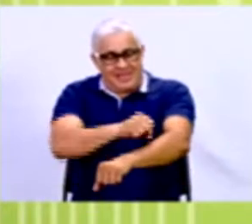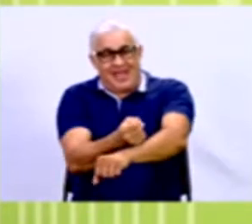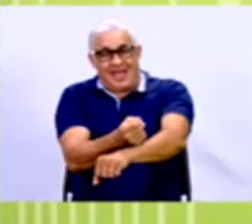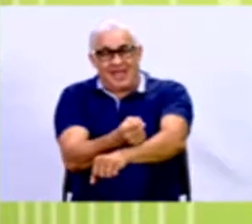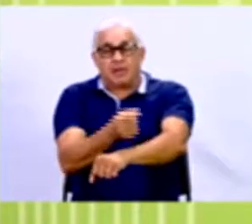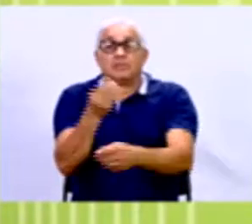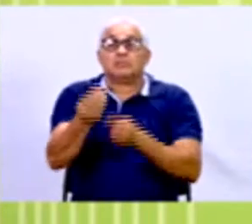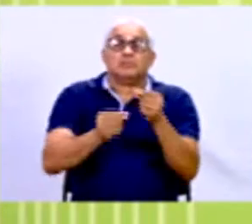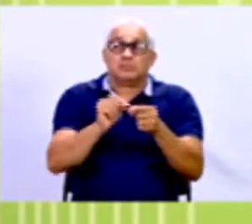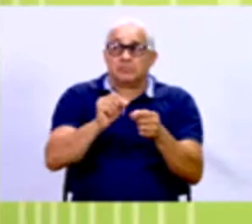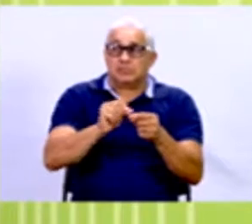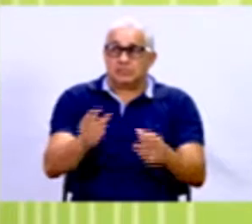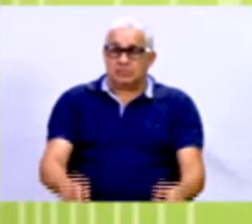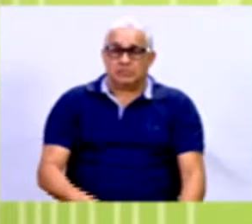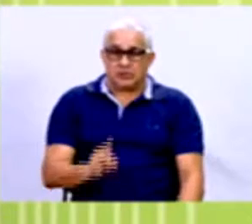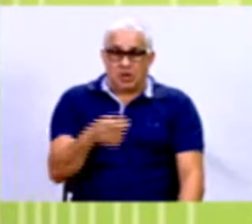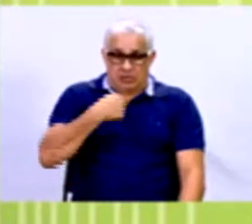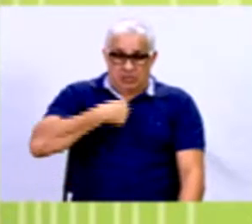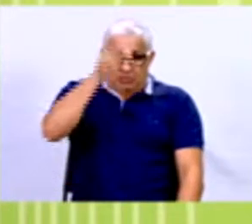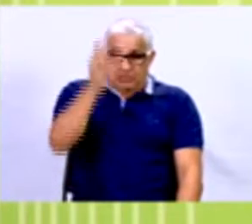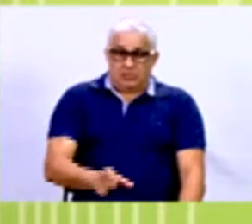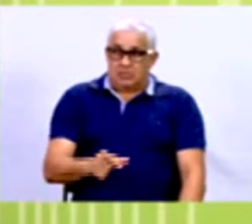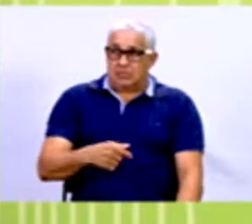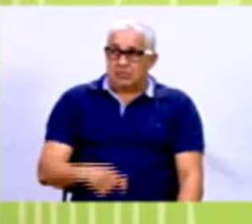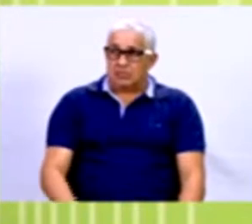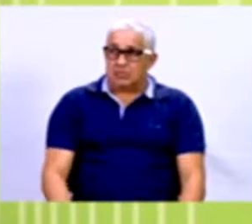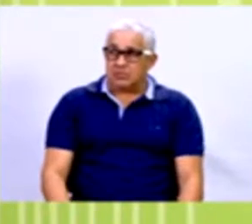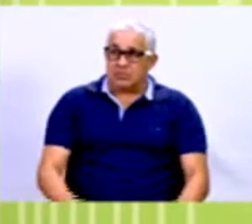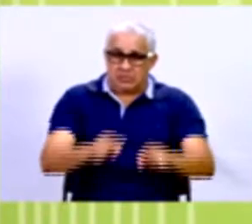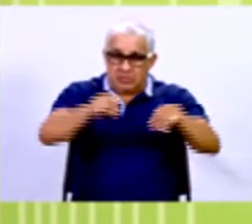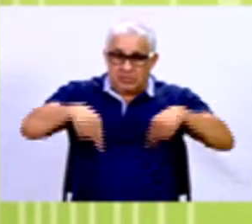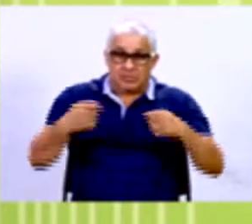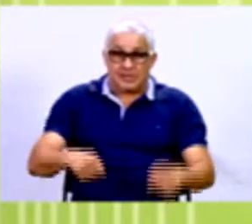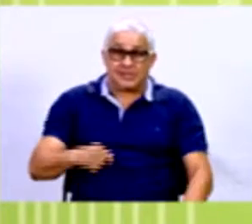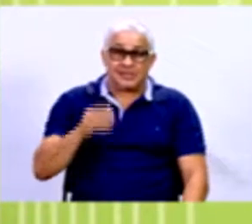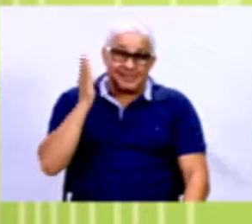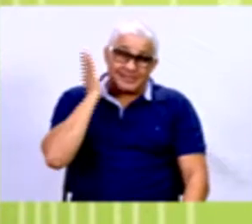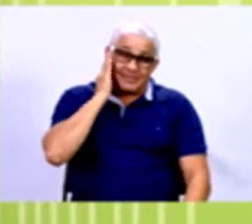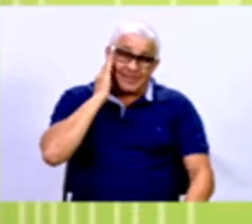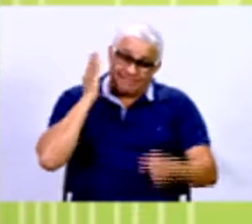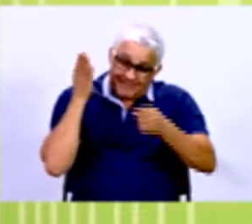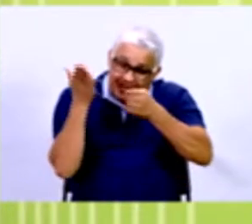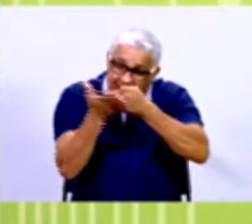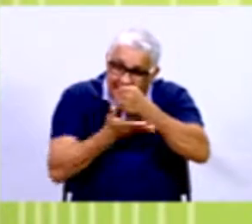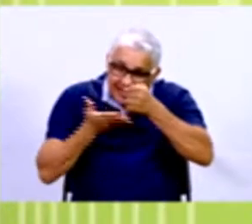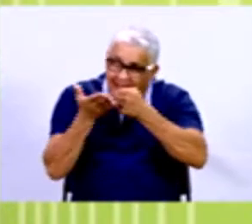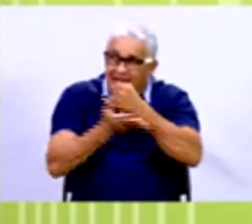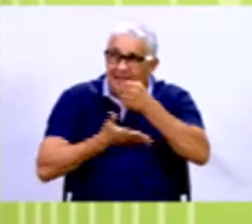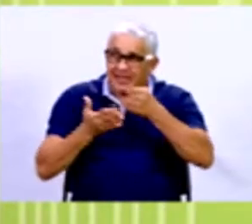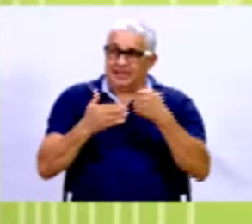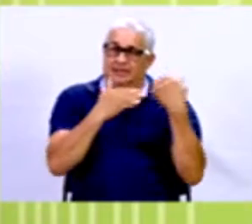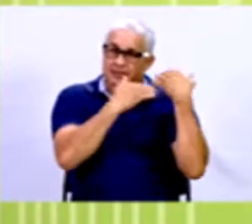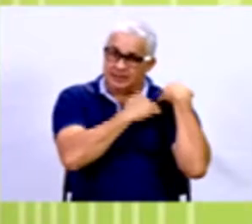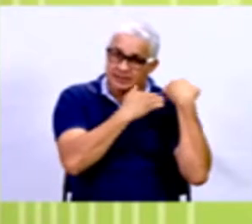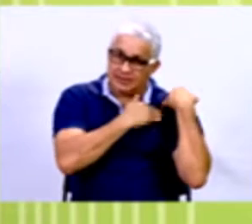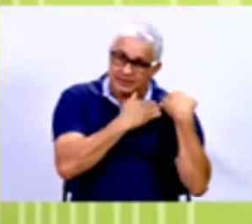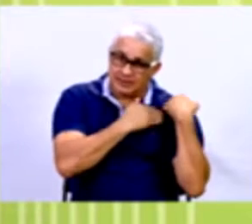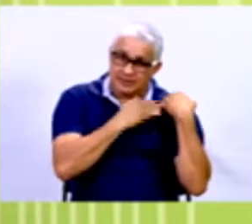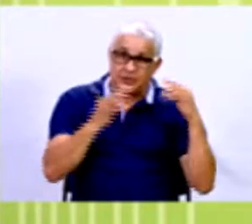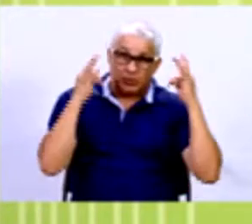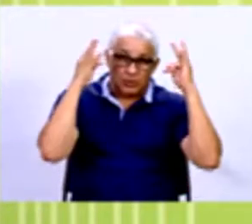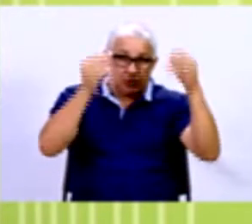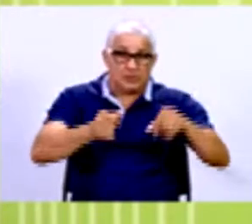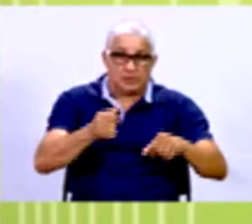que faz? Só tá você e ele na sala. Você tem que saber o básico do básico, sim. Você tem que ter, sim. É responsabilidade, é dever de